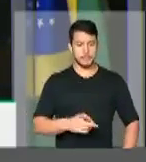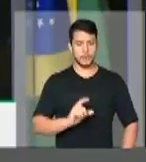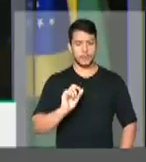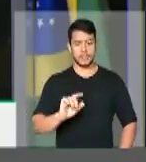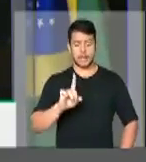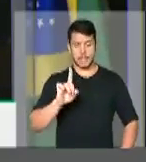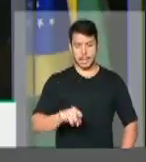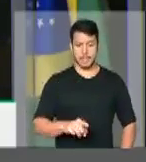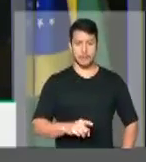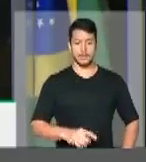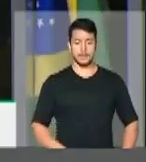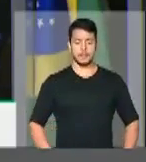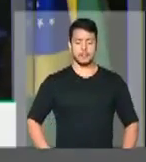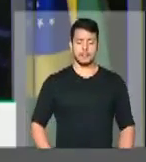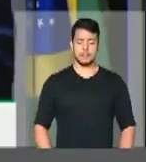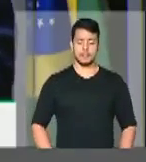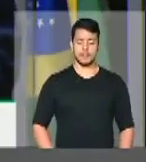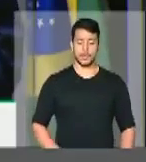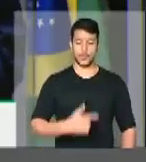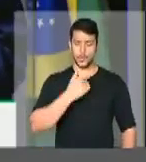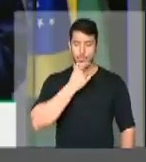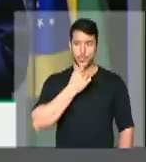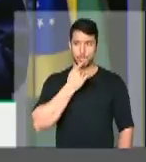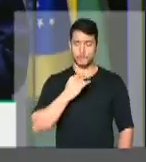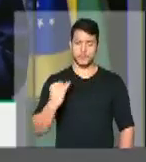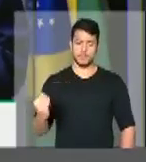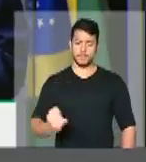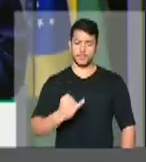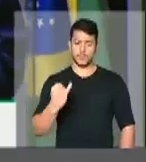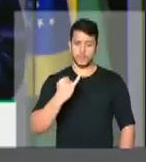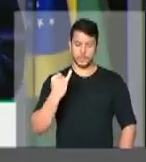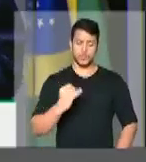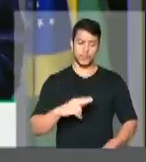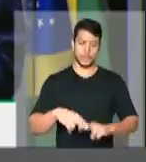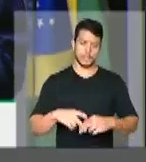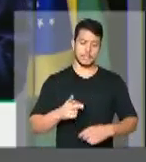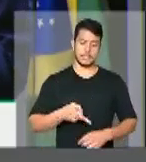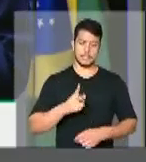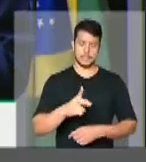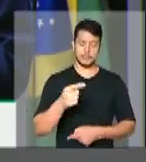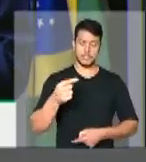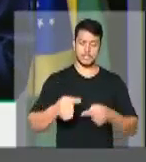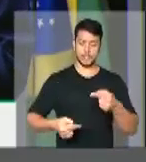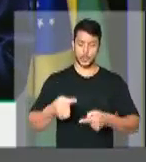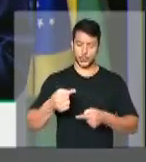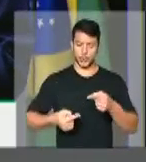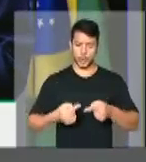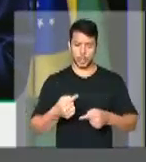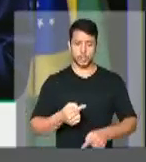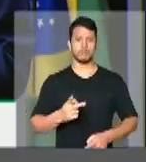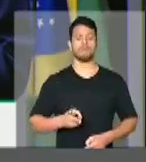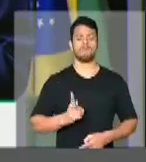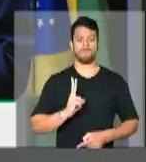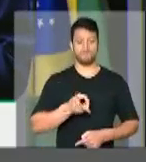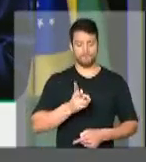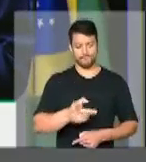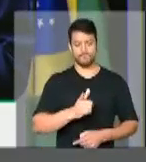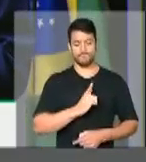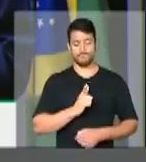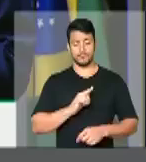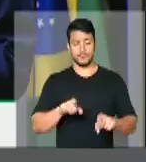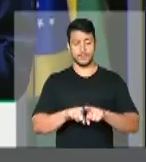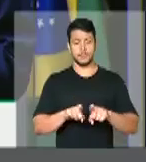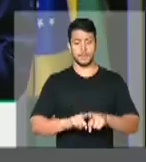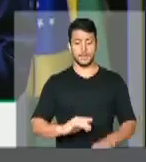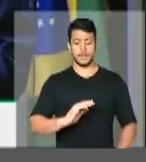no sentido civilizatório das suas conversas, das suas discussões, impressionante, Carolina